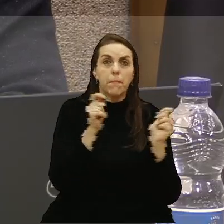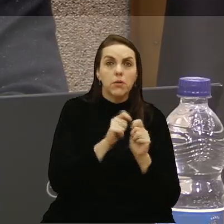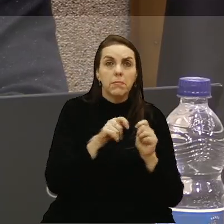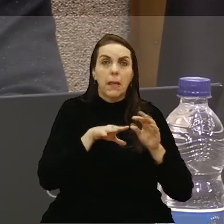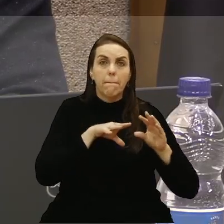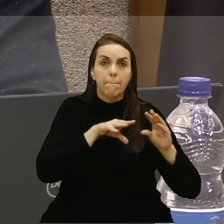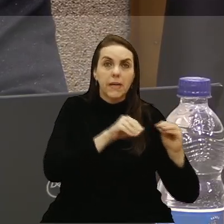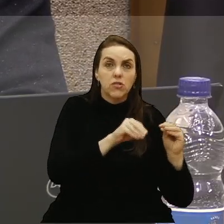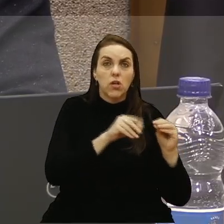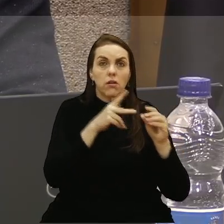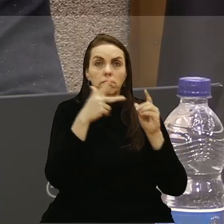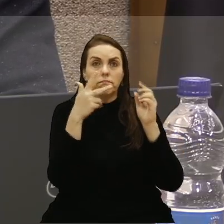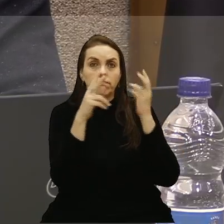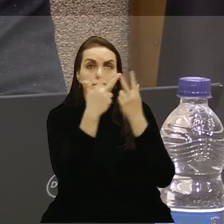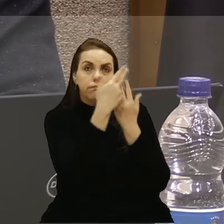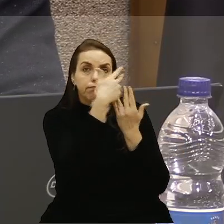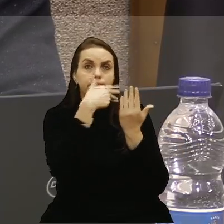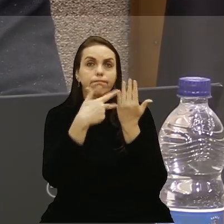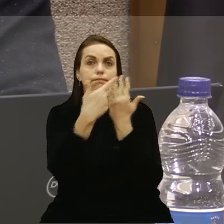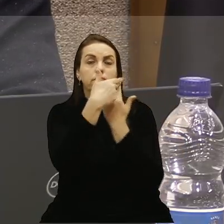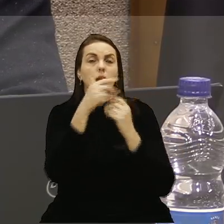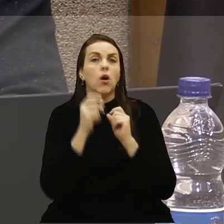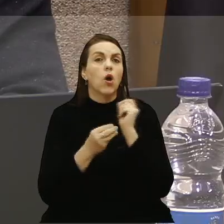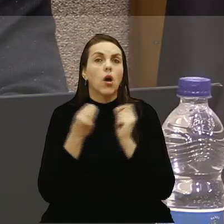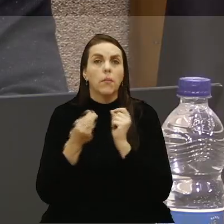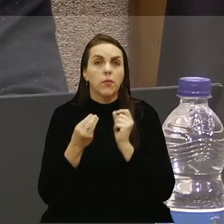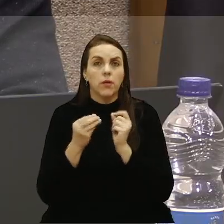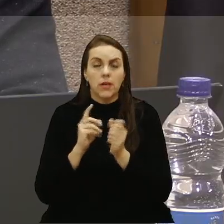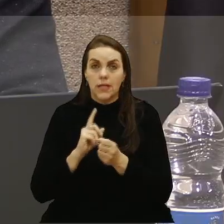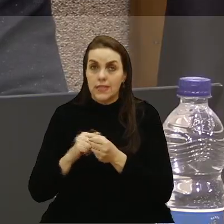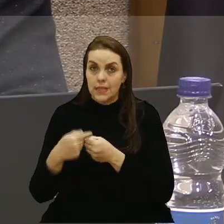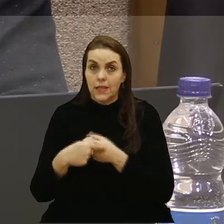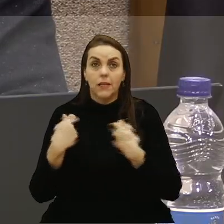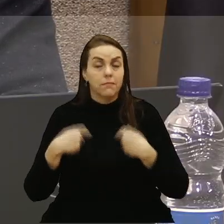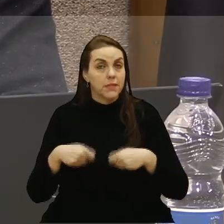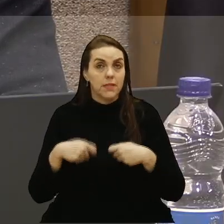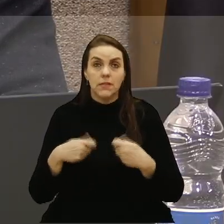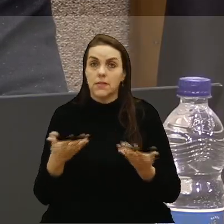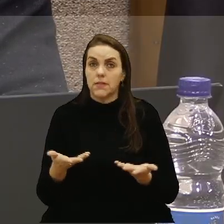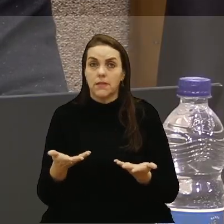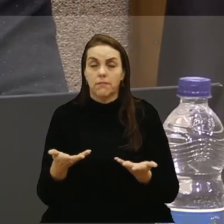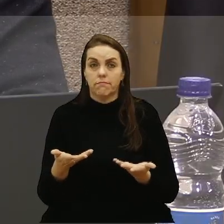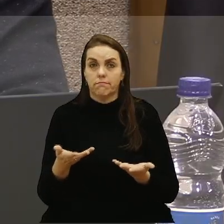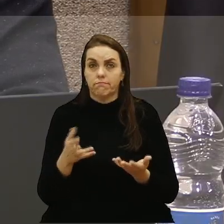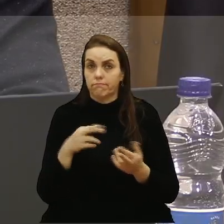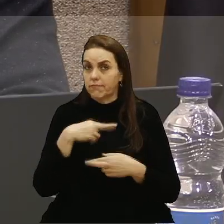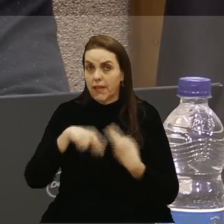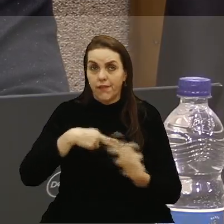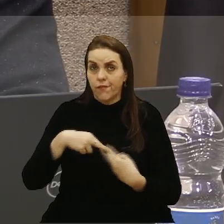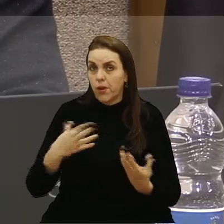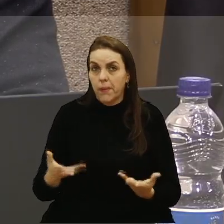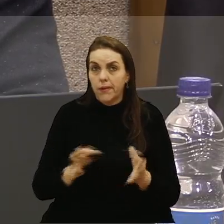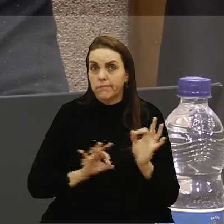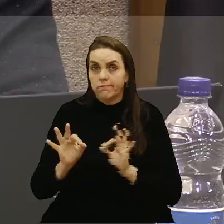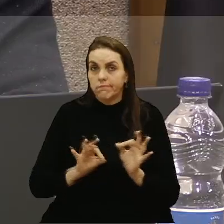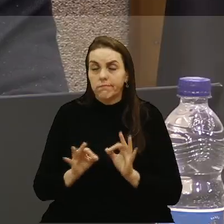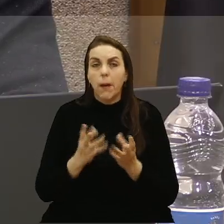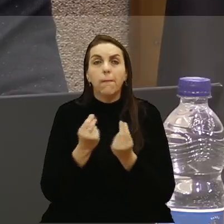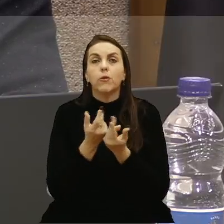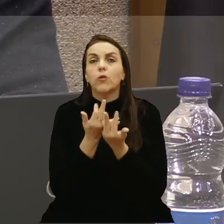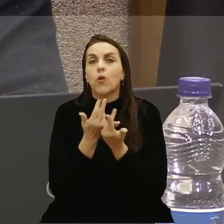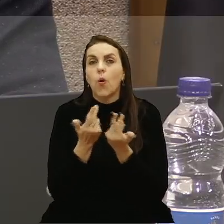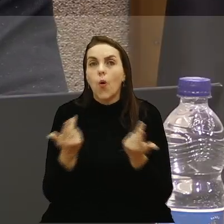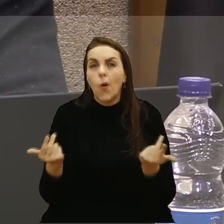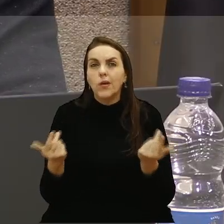pode, porque a cidade precisa... tem muito, mas muito corte,